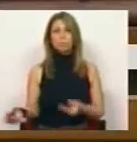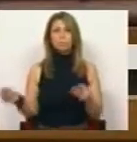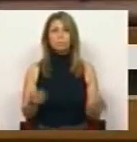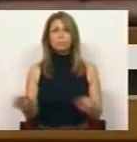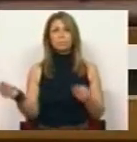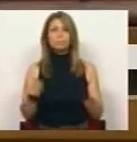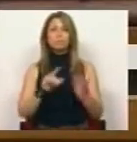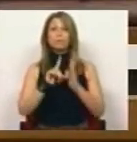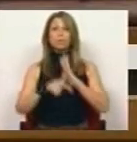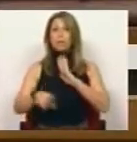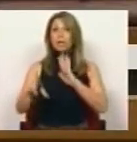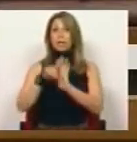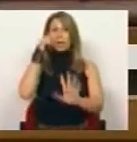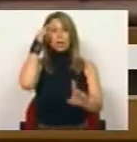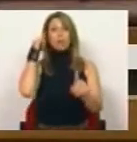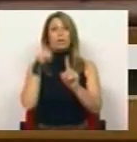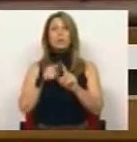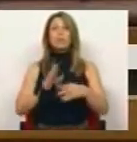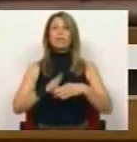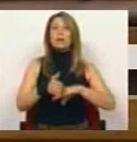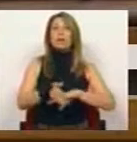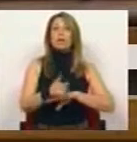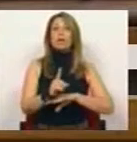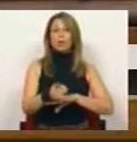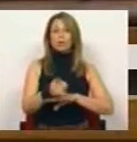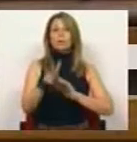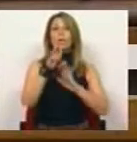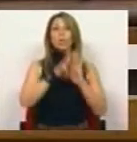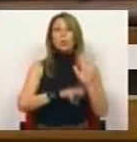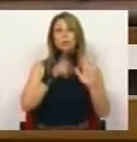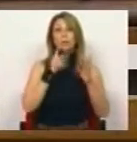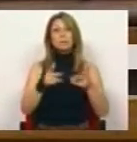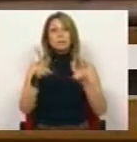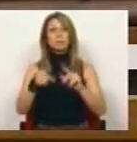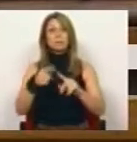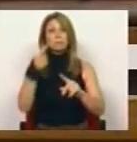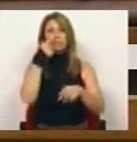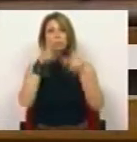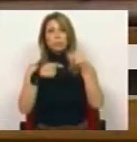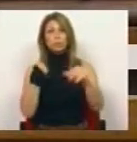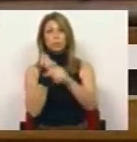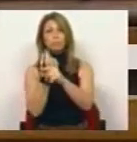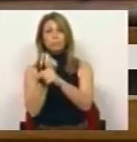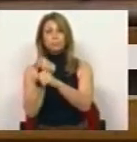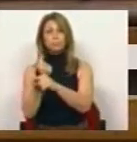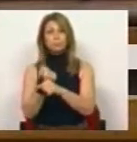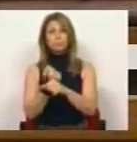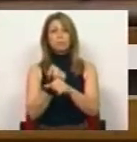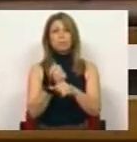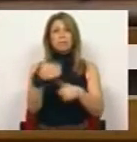de projetos de lei que visaram intervir sobre a regulação da disponibilização ao consumidor de